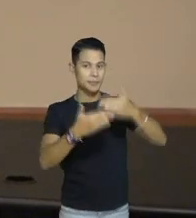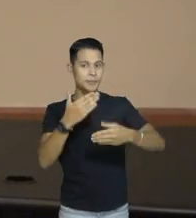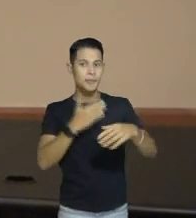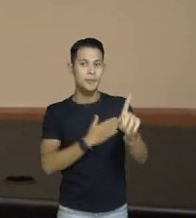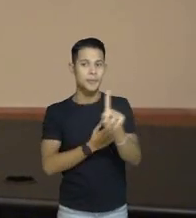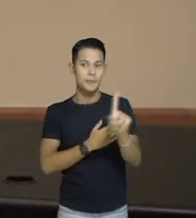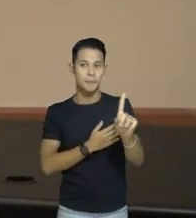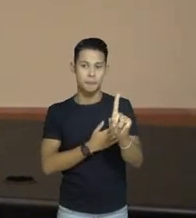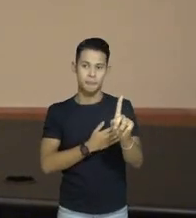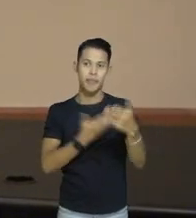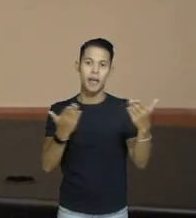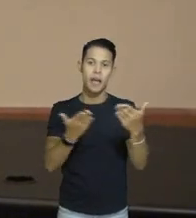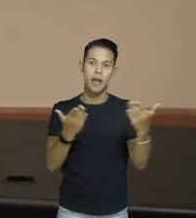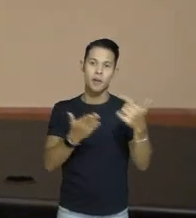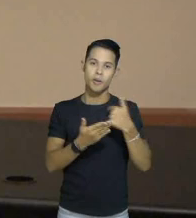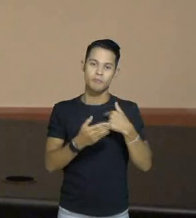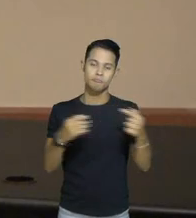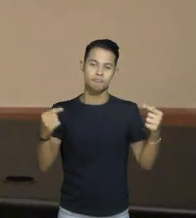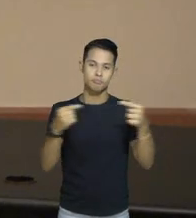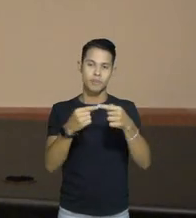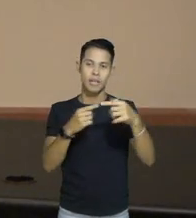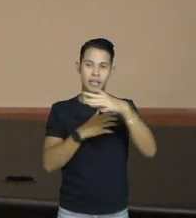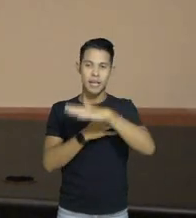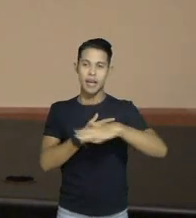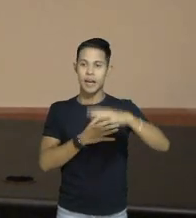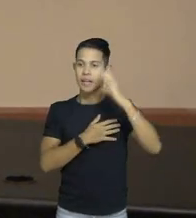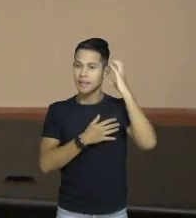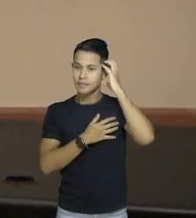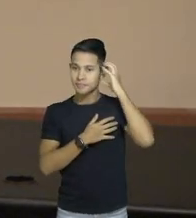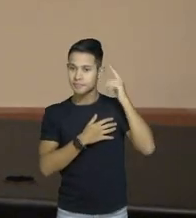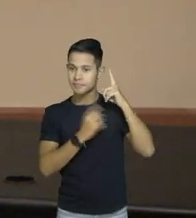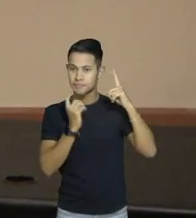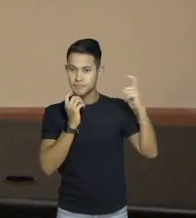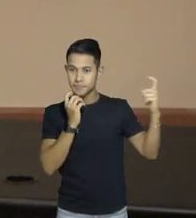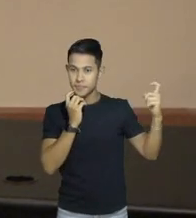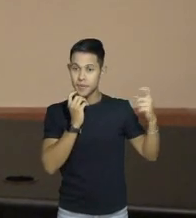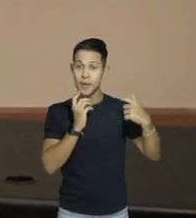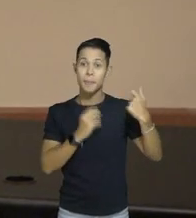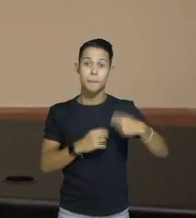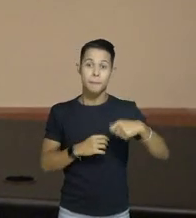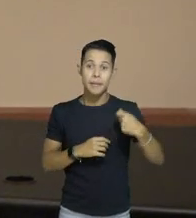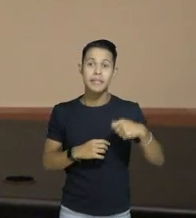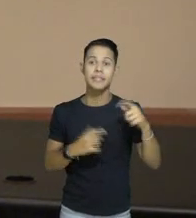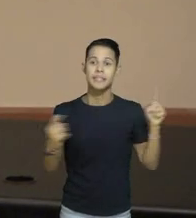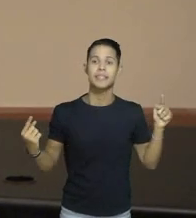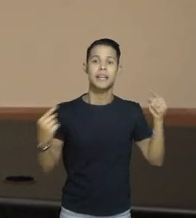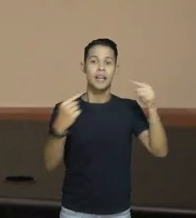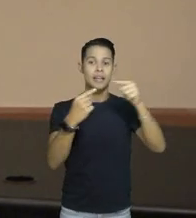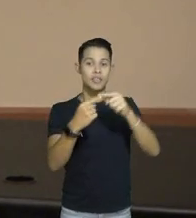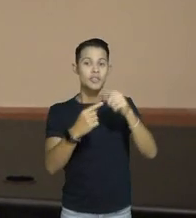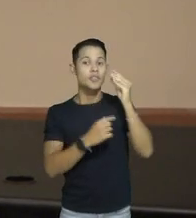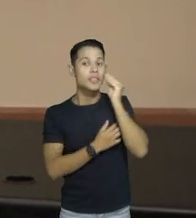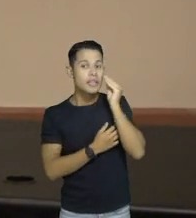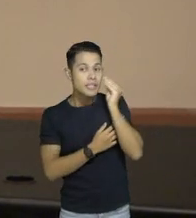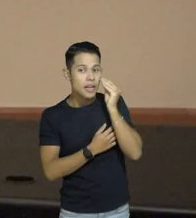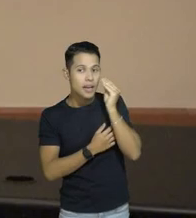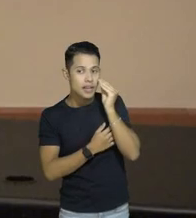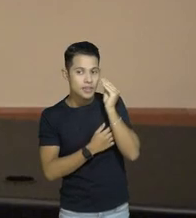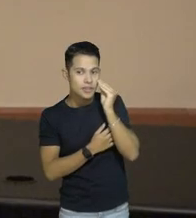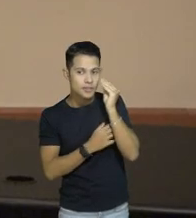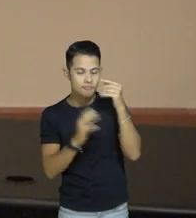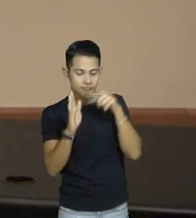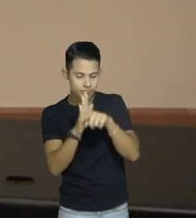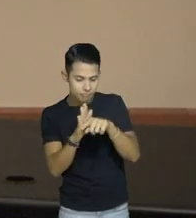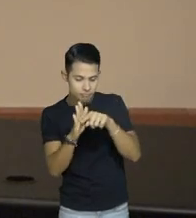Agora vou puxar assim para o lado da fonoaudiologia, que ele deve sim estar na bateria de testagens. Nós